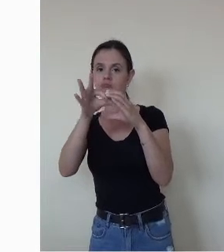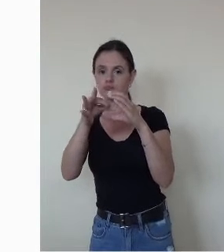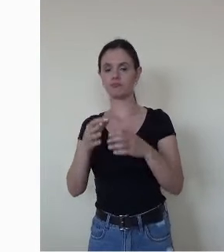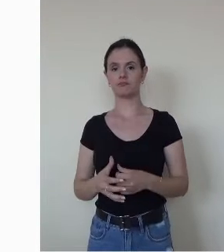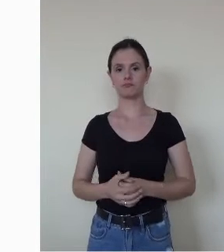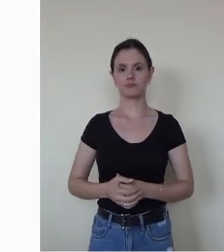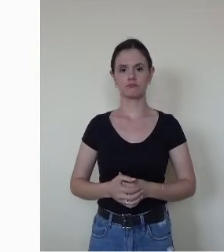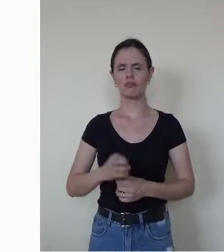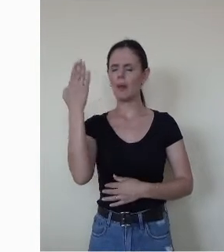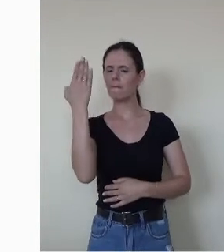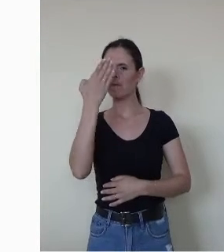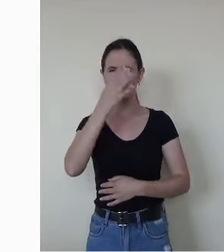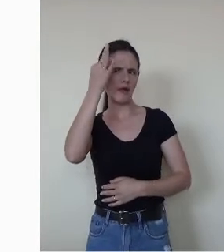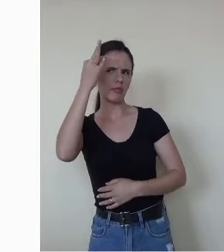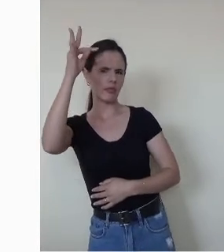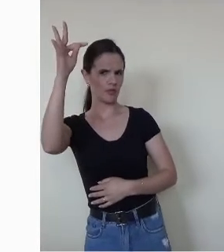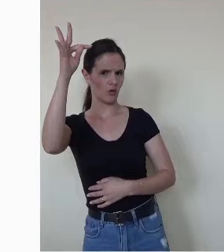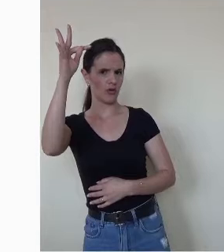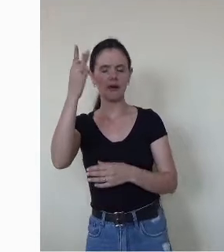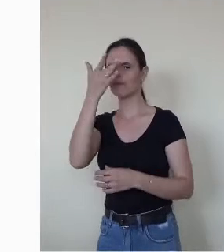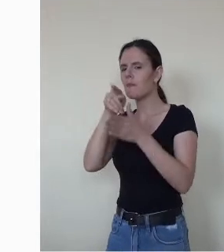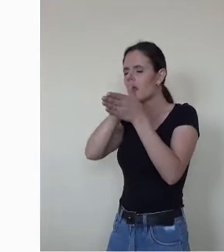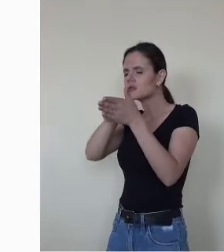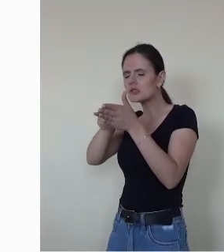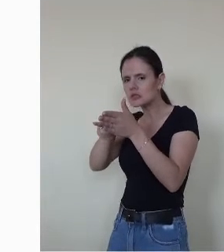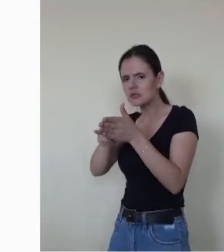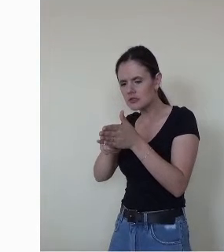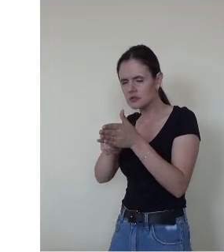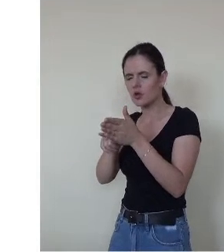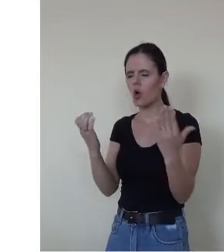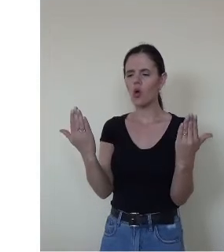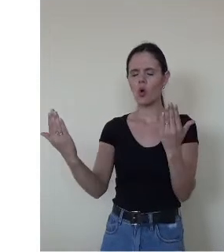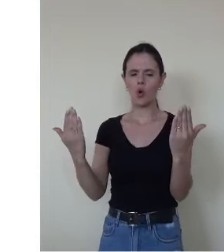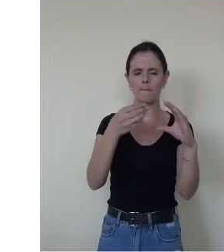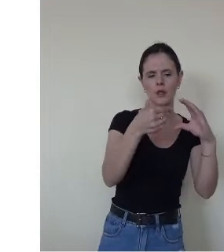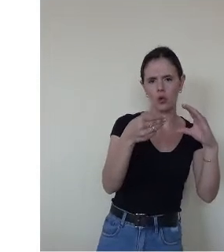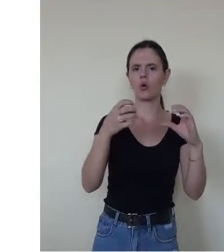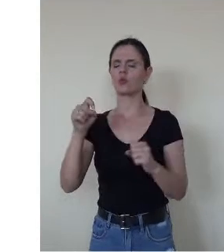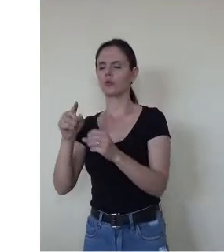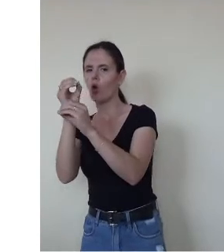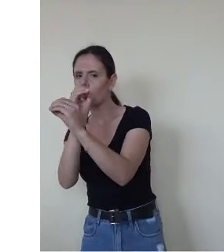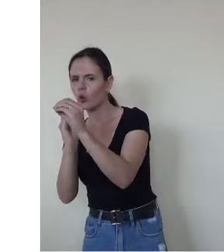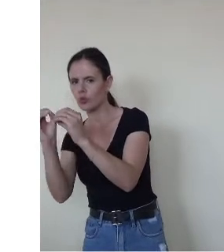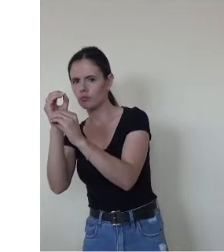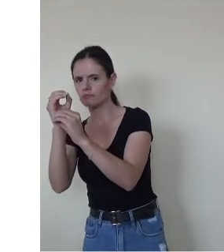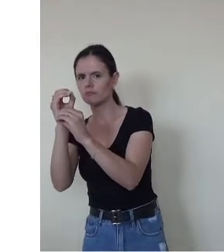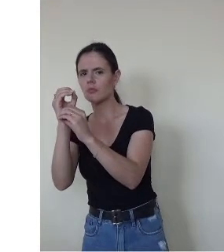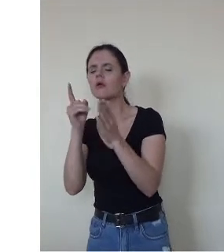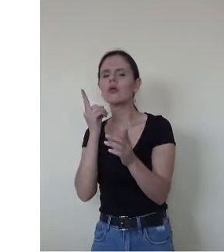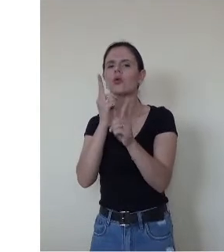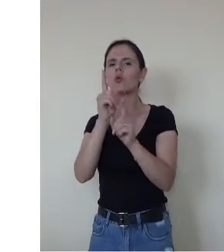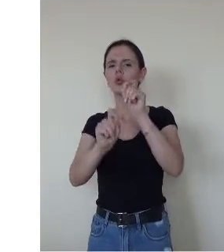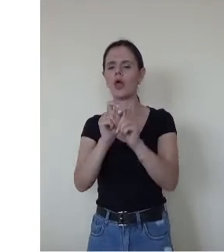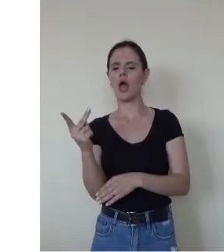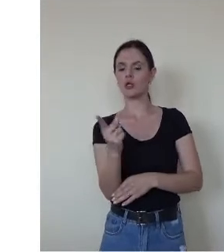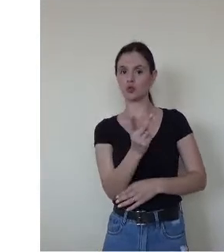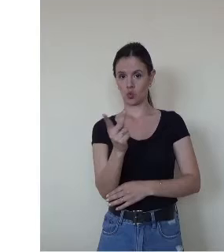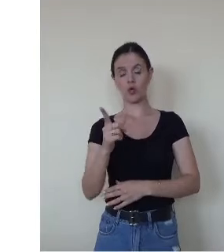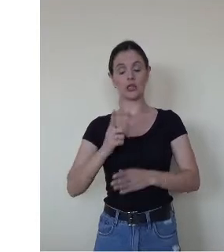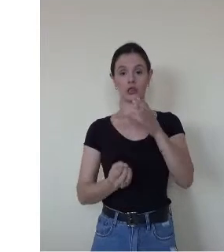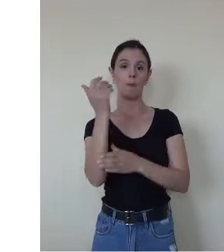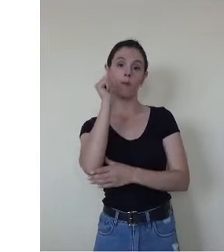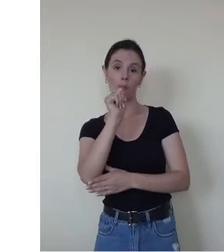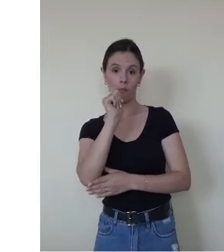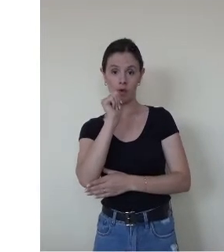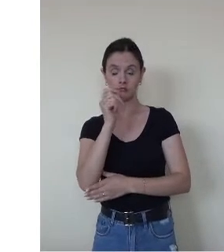para provar a teoria da endossimbiose, os estudiosos fizeram comparações entre a mitocôndria e o cloroplasto e definiram que as duas são de